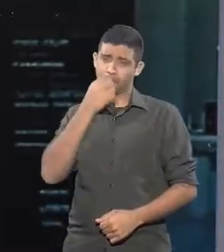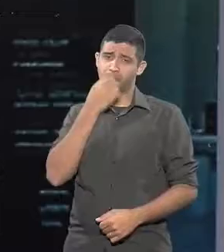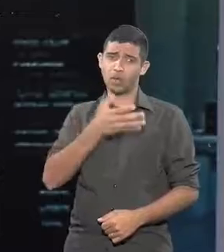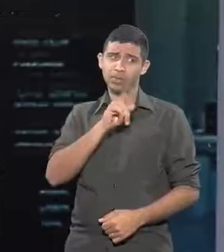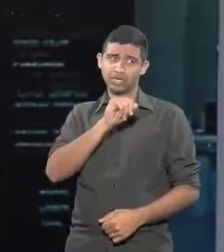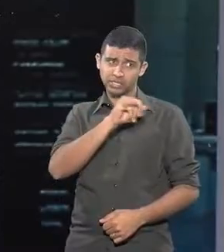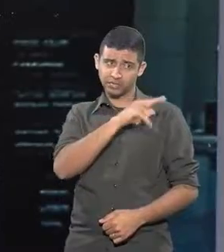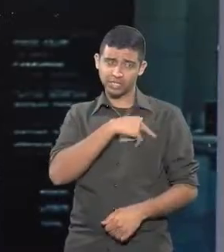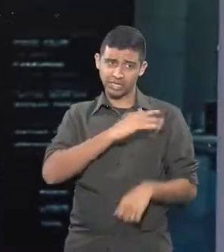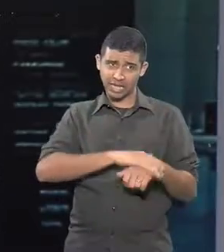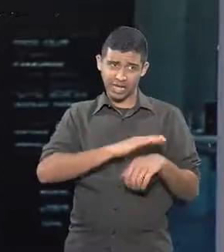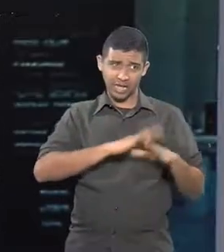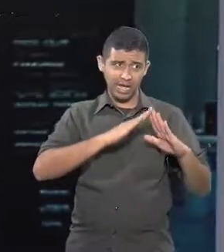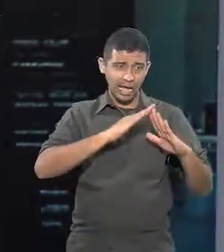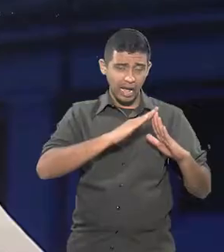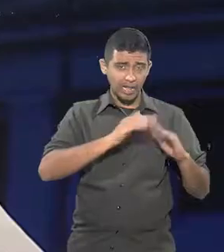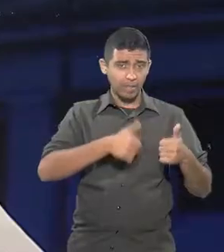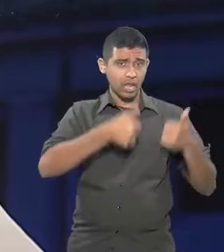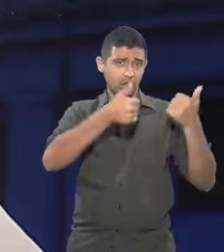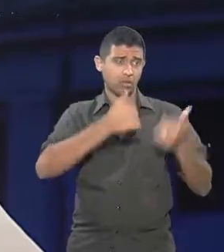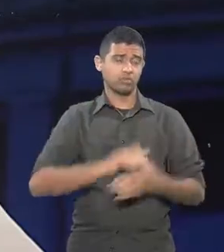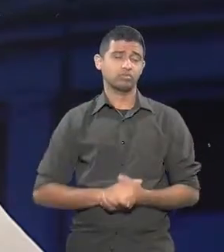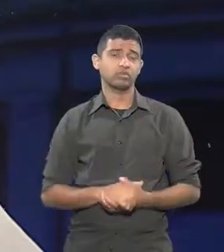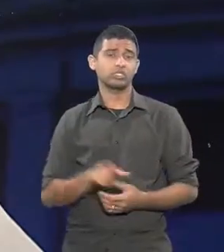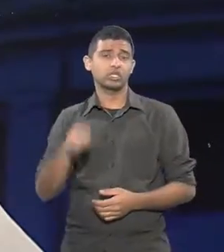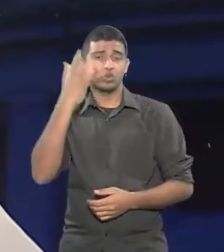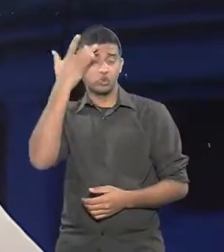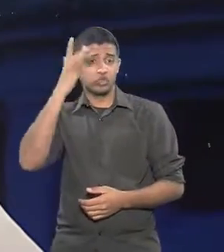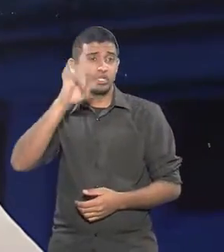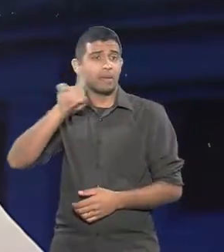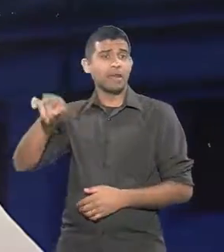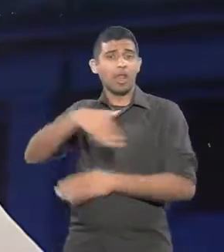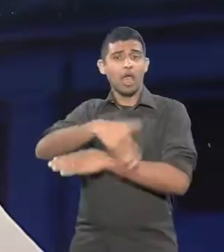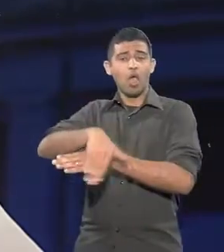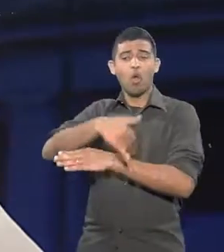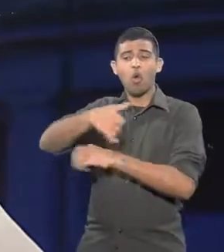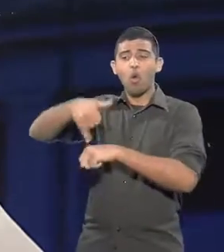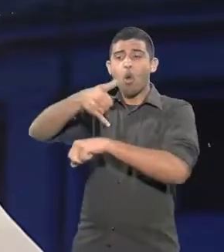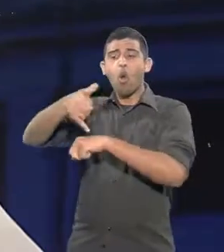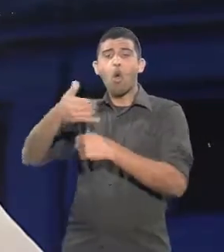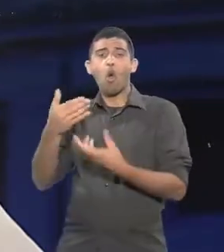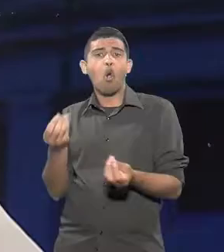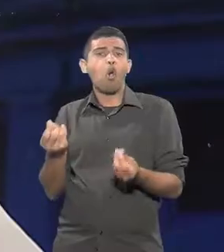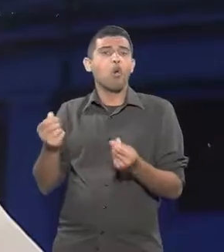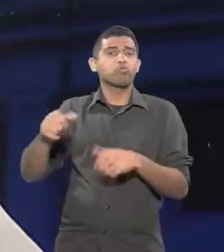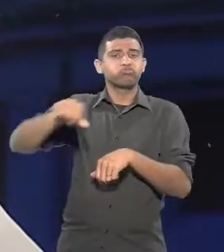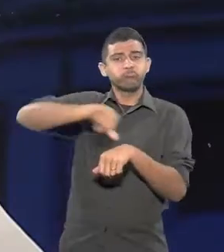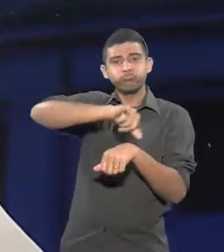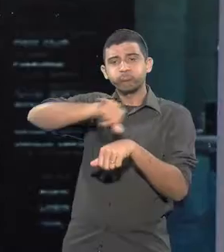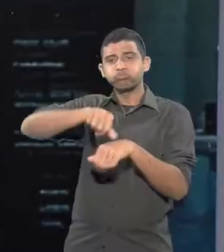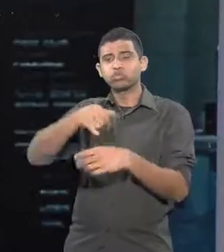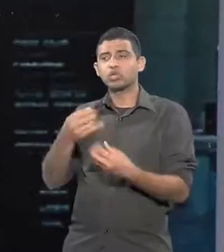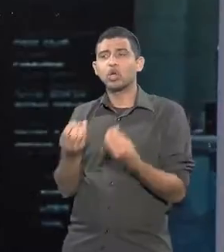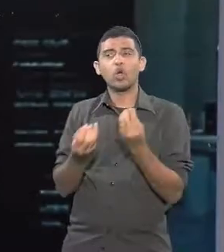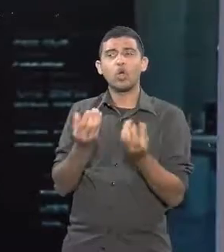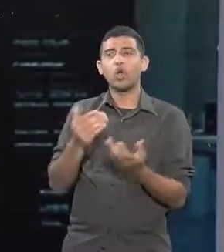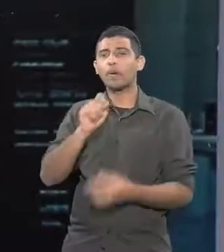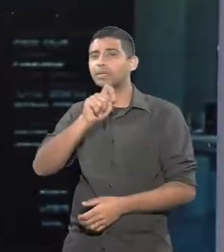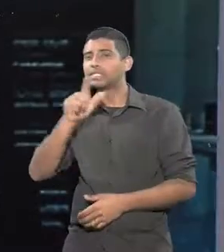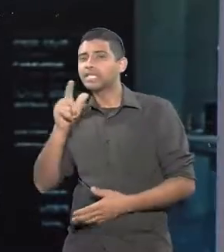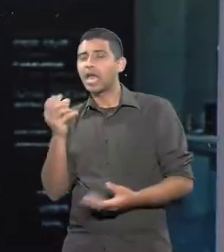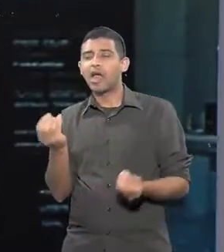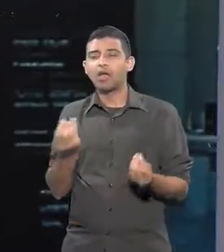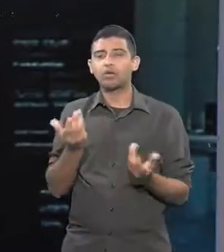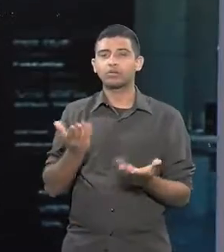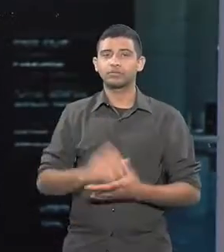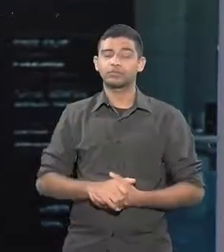puder levar o seu, é melhor ainda, né? Você não sabe aquela comida da rua com que óleo foi feito, nada disso. Não sabe. Quantidade O que eles de